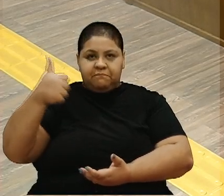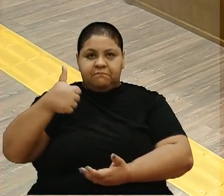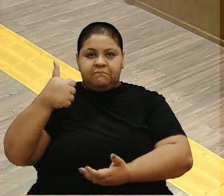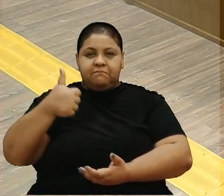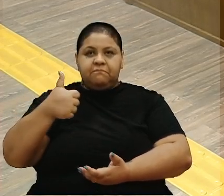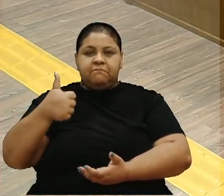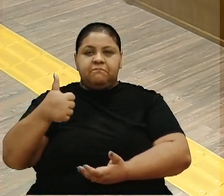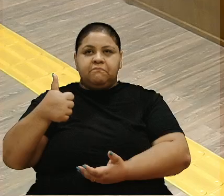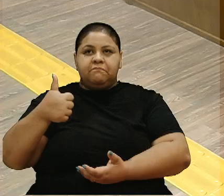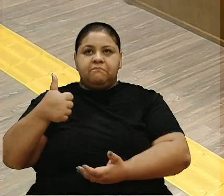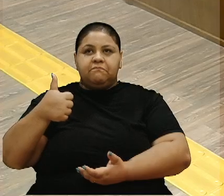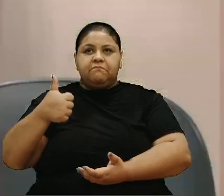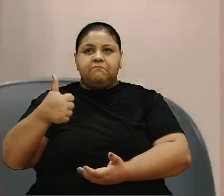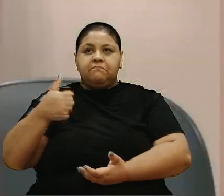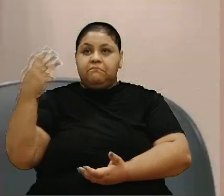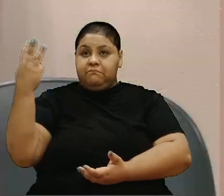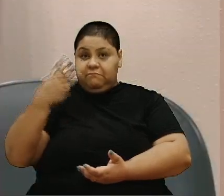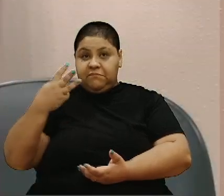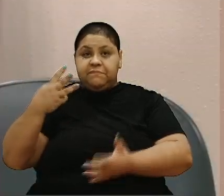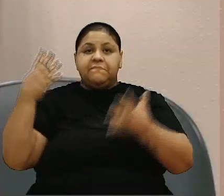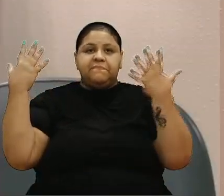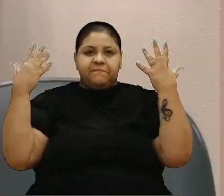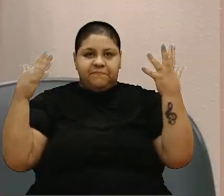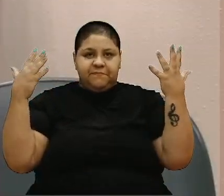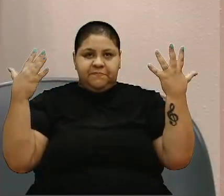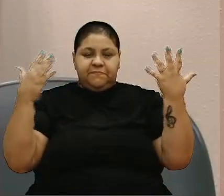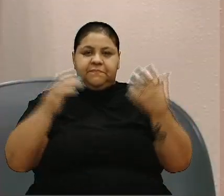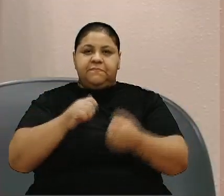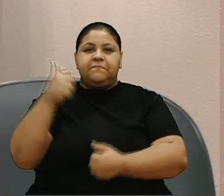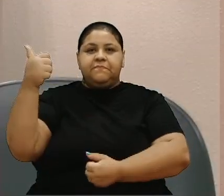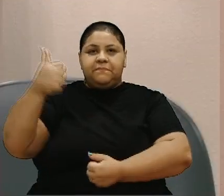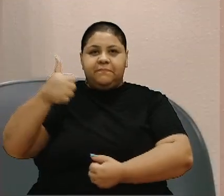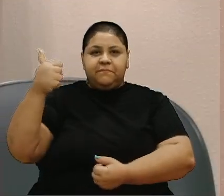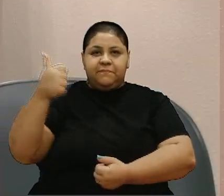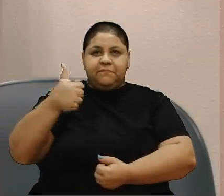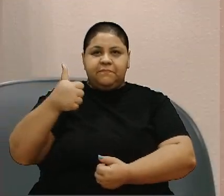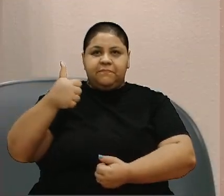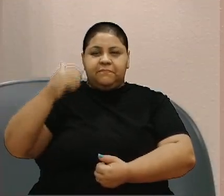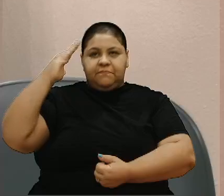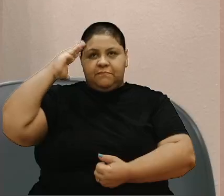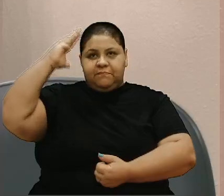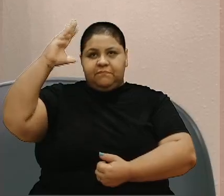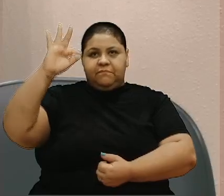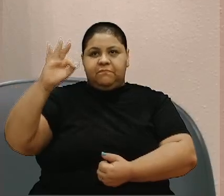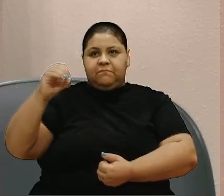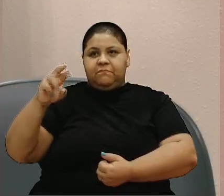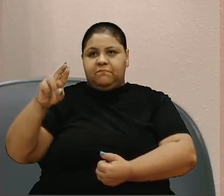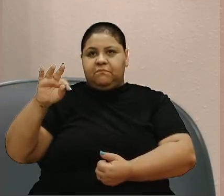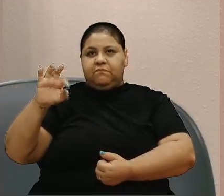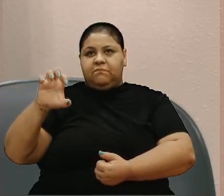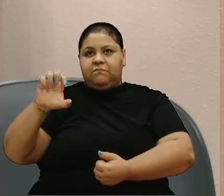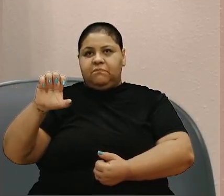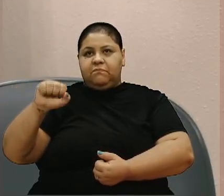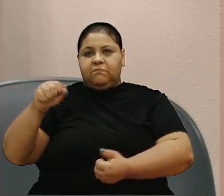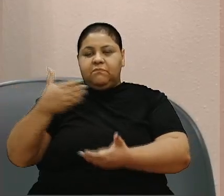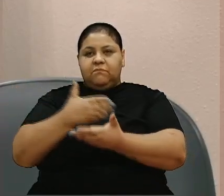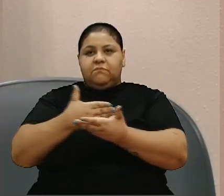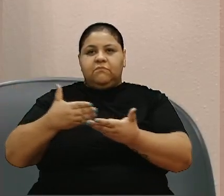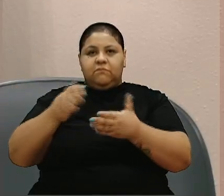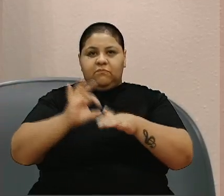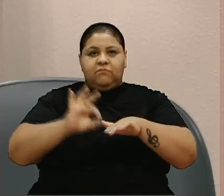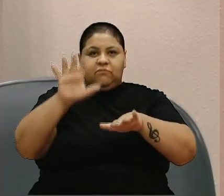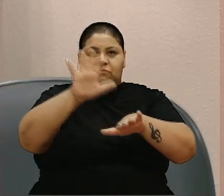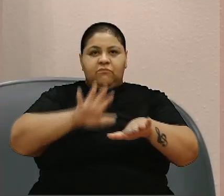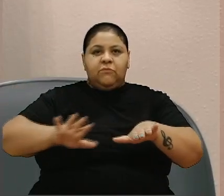fazer um voto de 3 votos de congratulações. Primeiro para o Coronel Fortes, que assumiu o comando geral do Corpo de